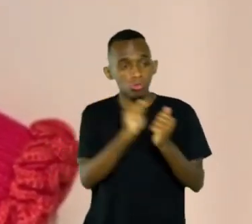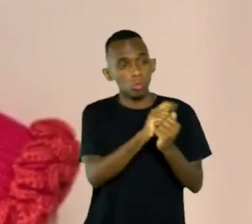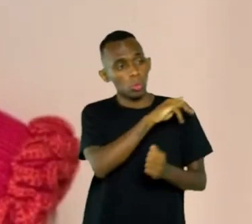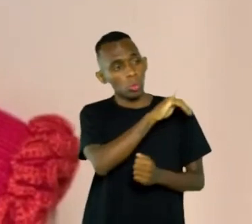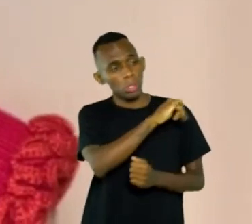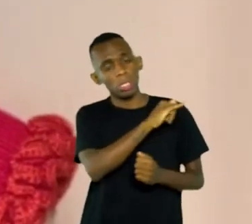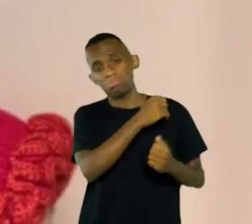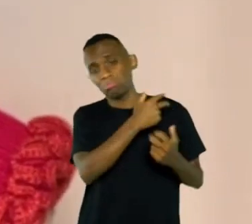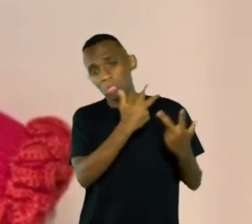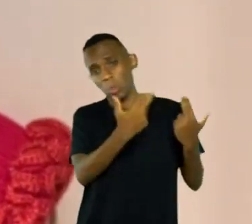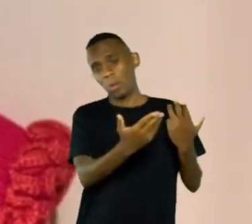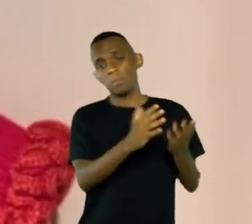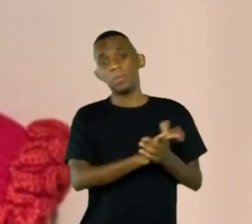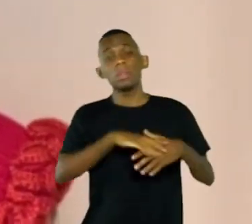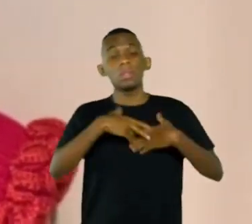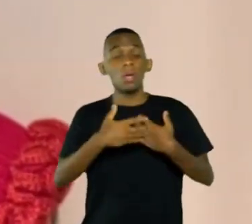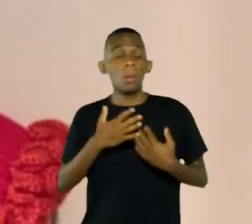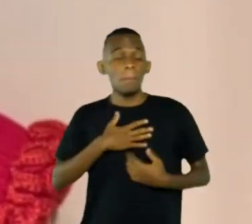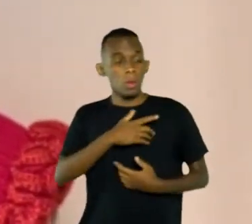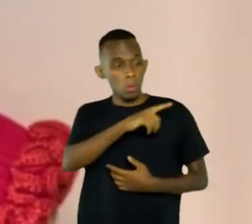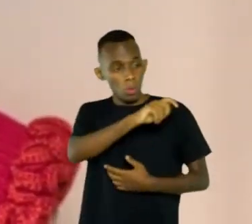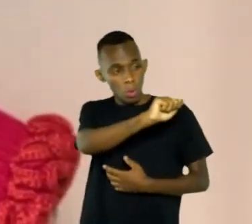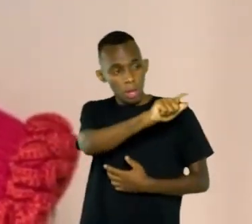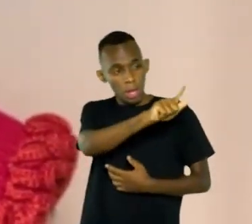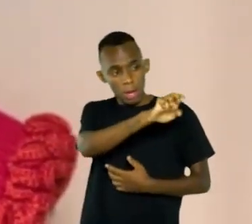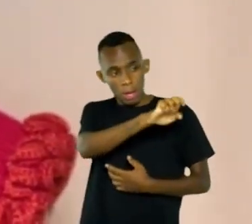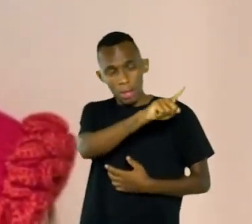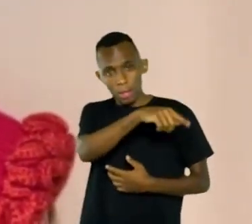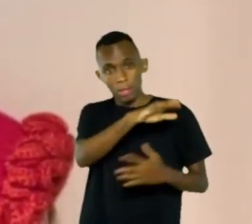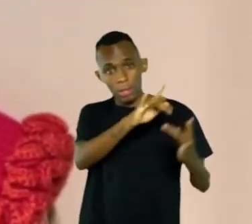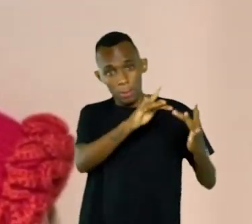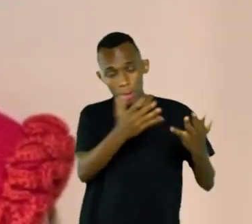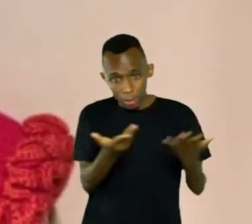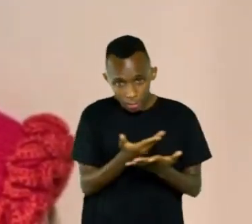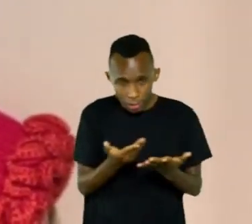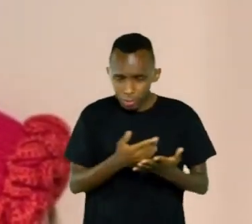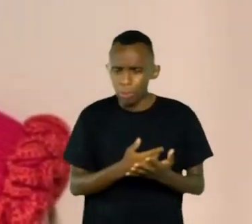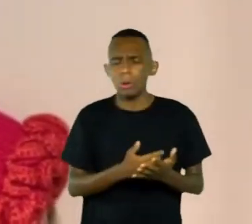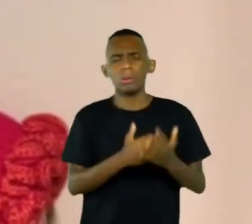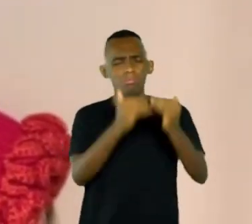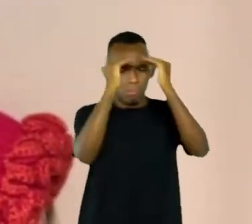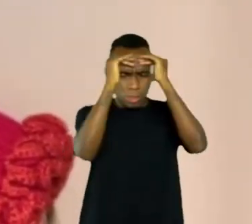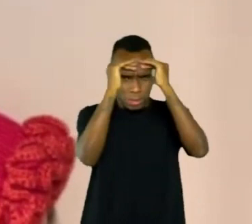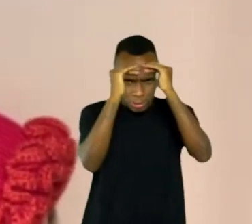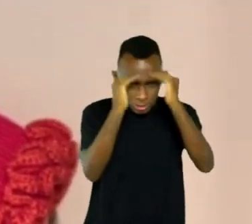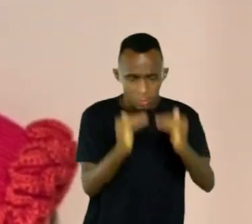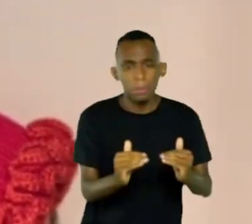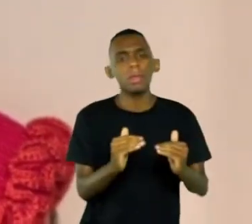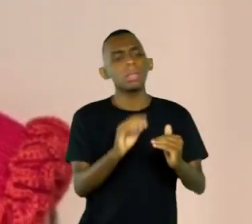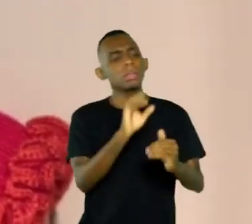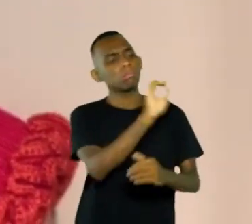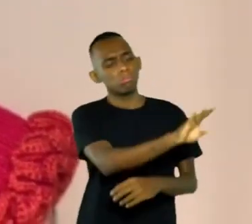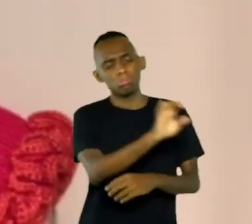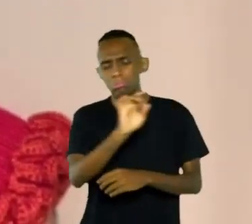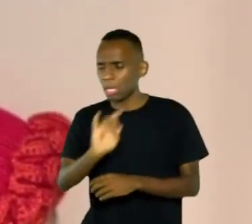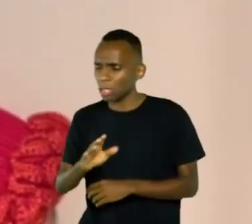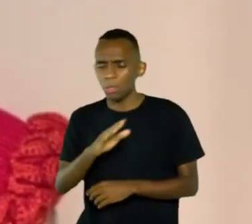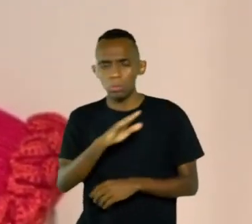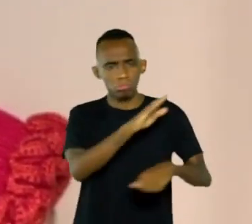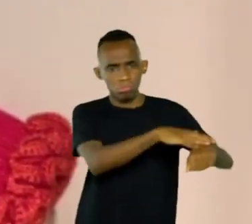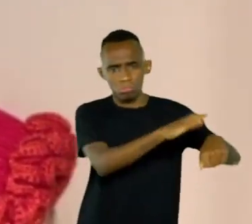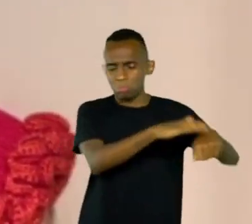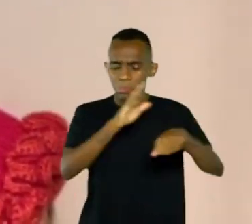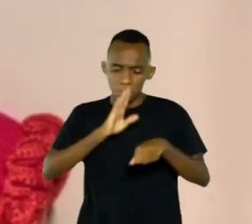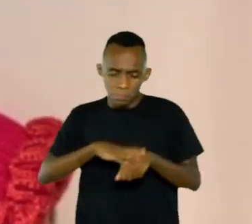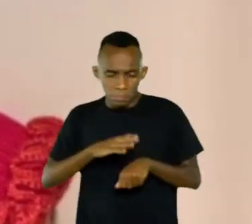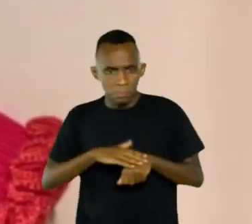cara muito tranquilo em relação a isso, a gente tem um respeito muito grande pela individualidade um do outro e a